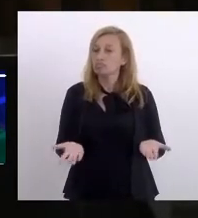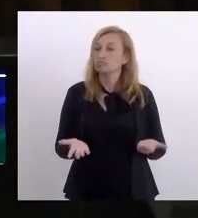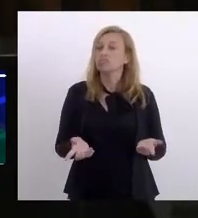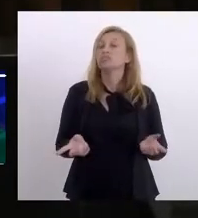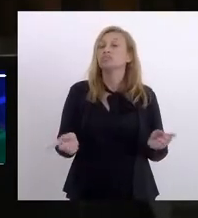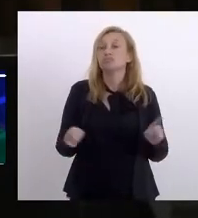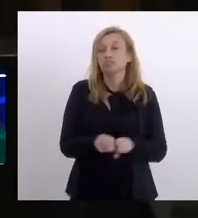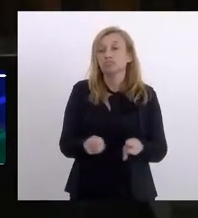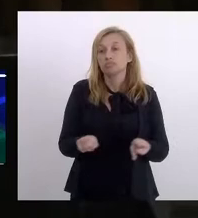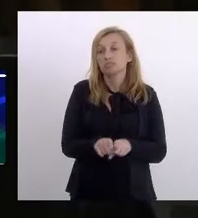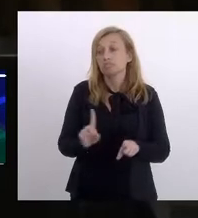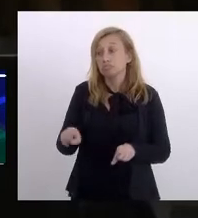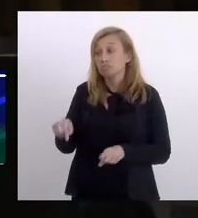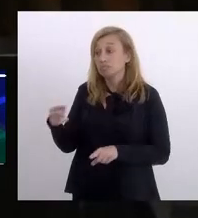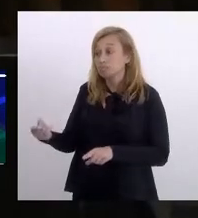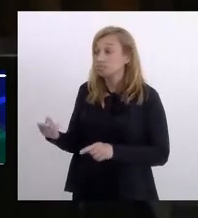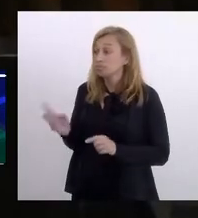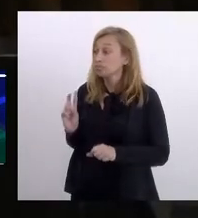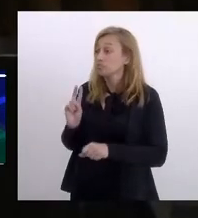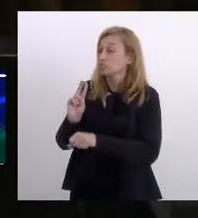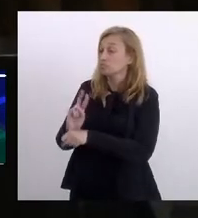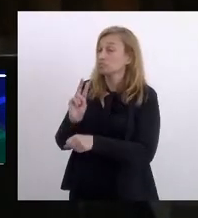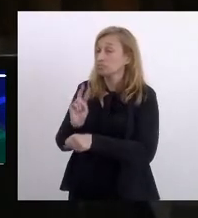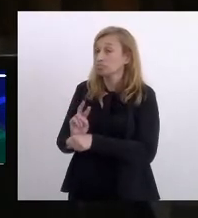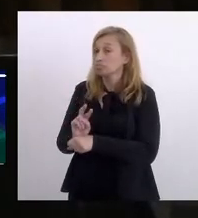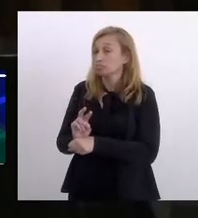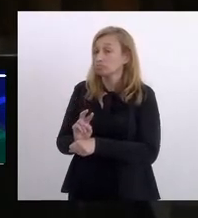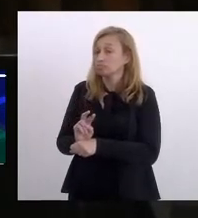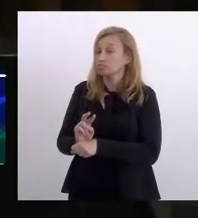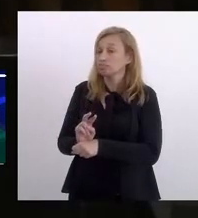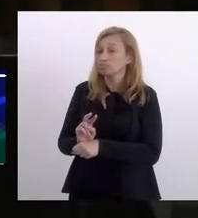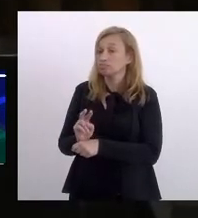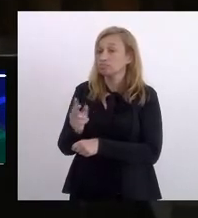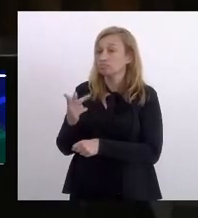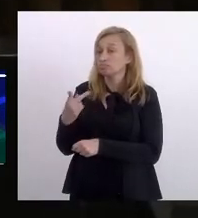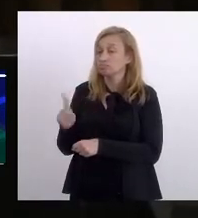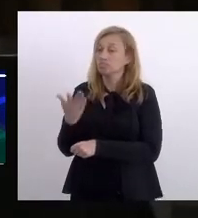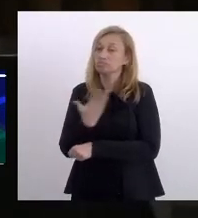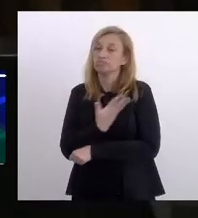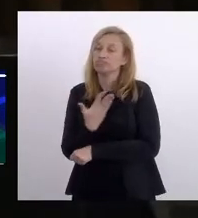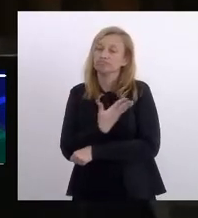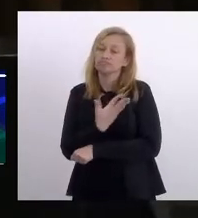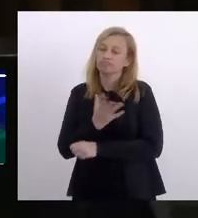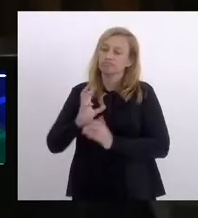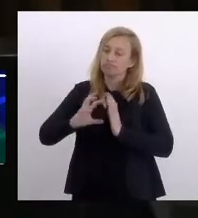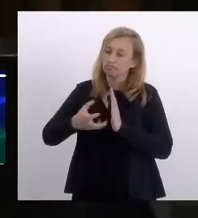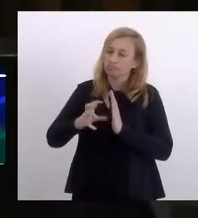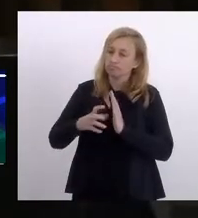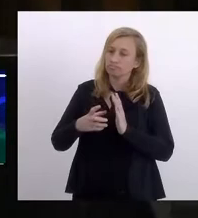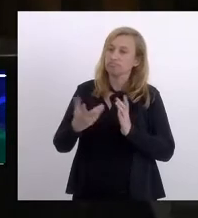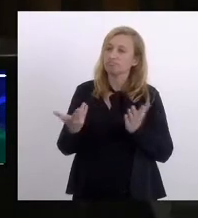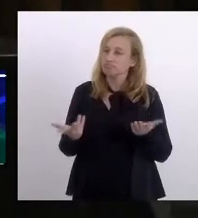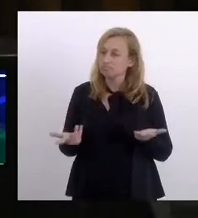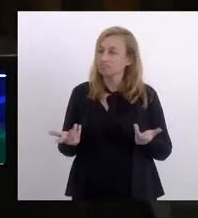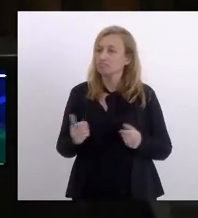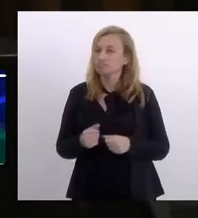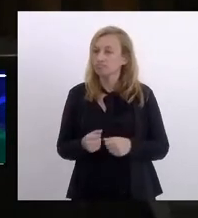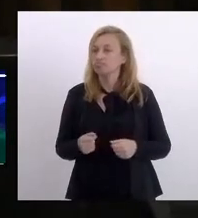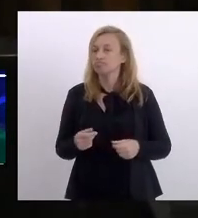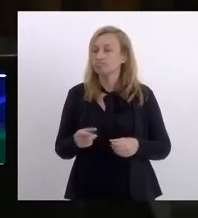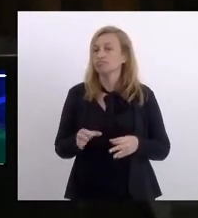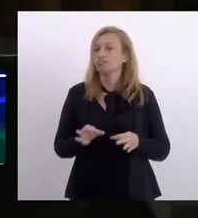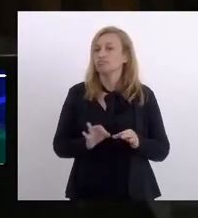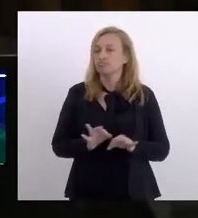quanto aqueles que queriam proteger os seus parceiros de partido político, os seus parceiros de